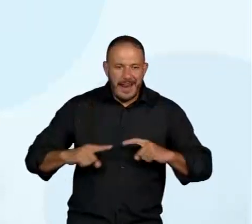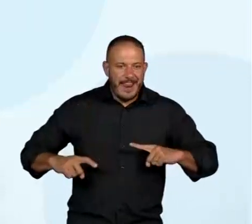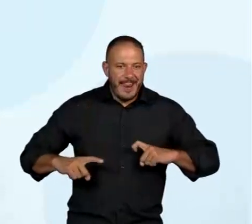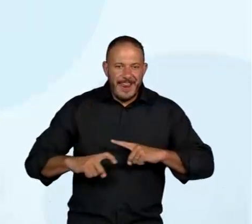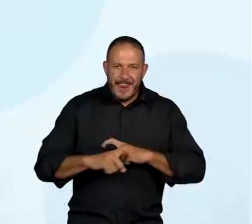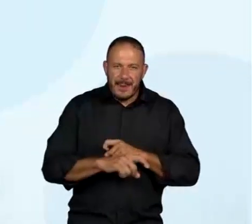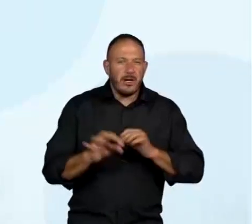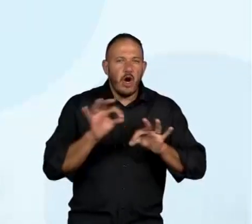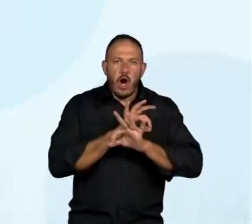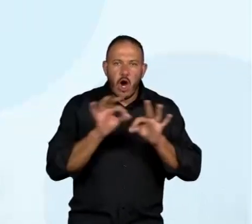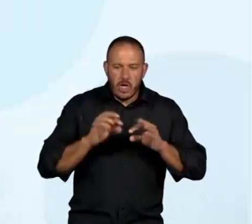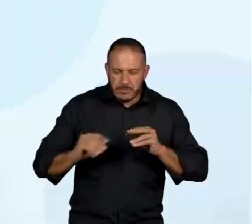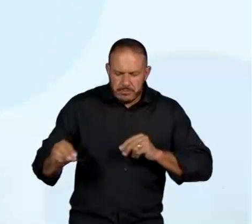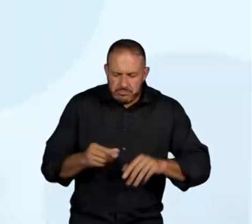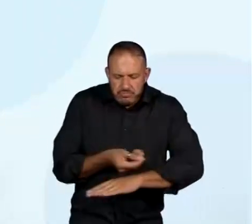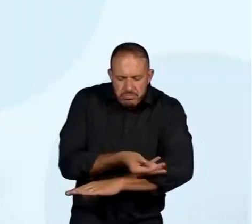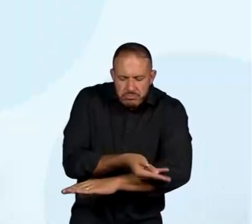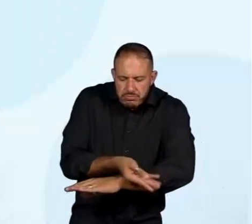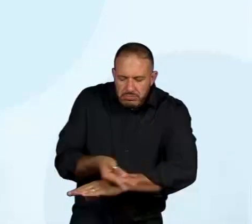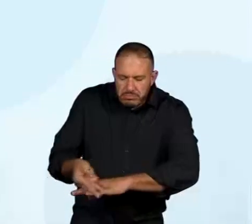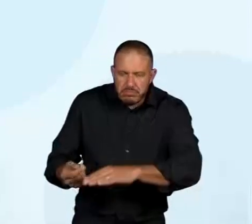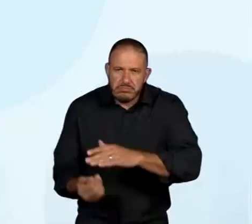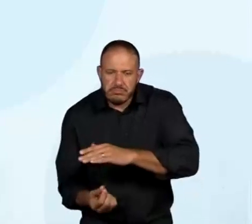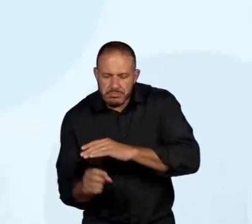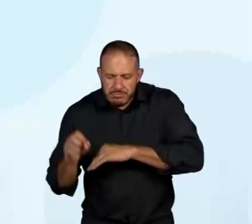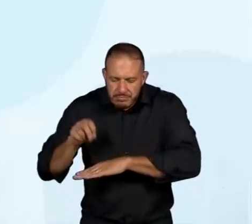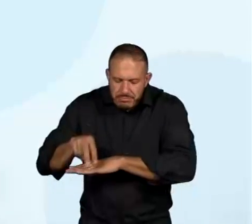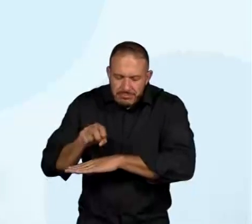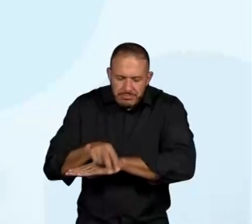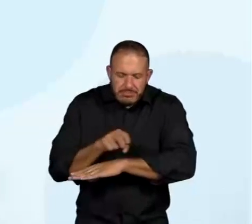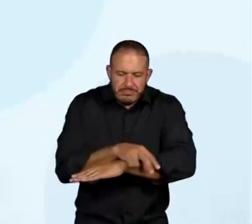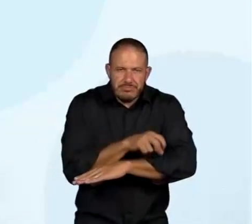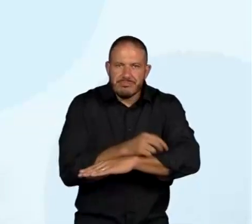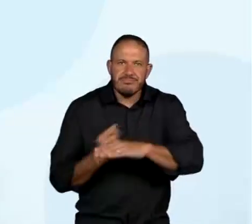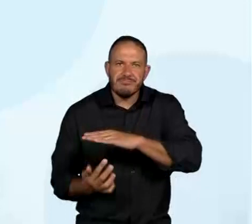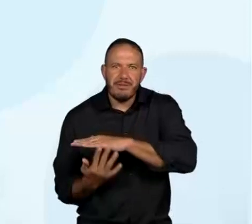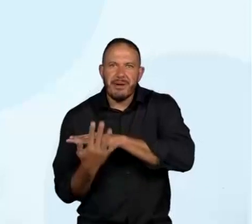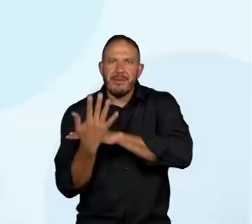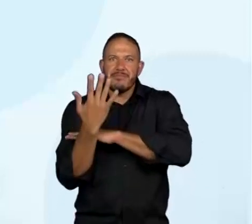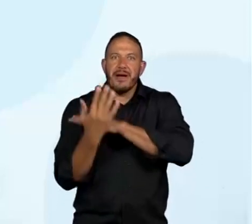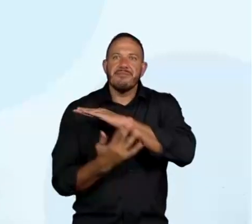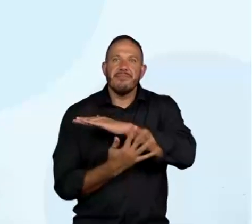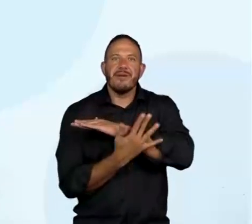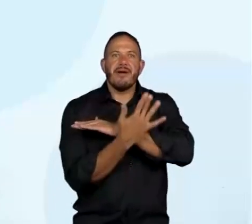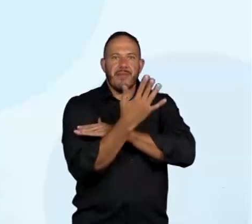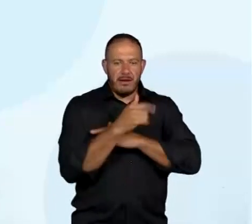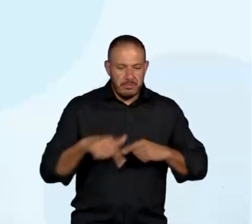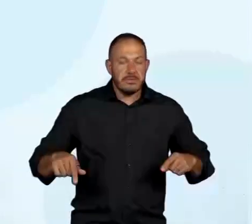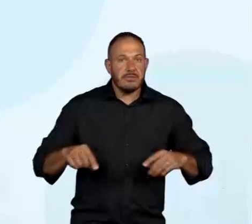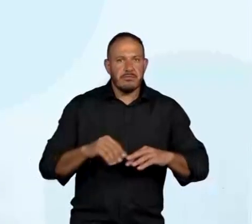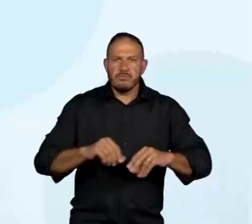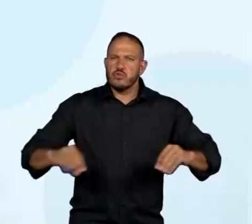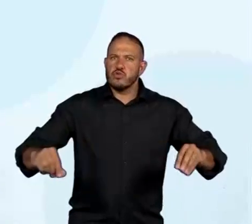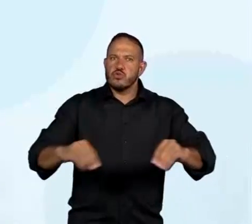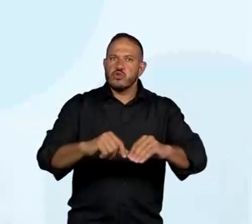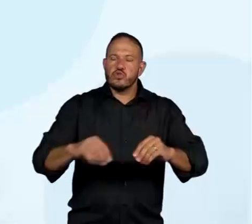de hortas e outras plantas. Os resíduos orgânicos enriquecem o solo,